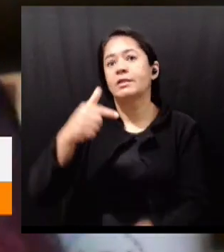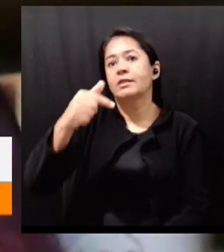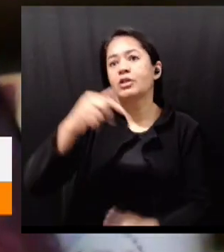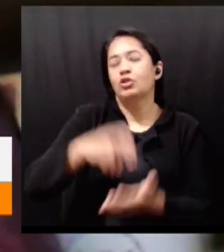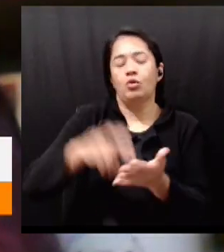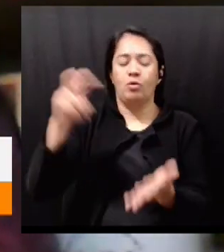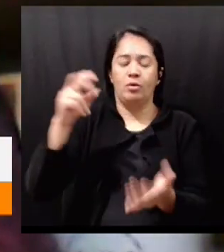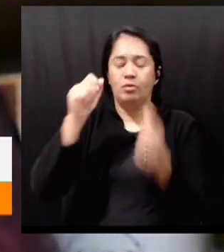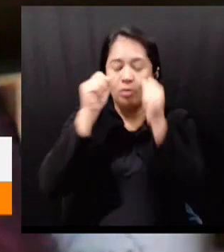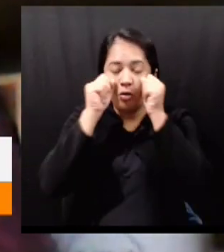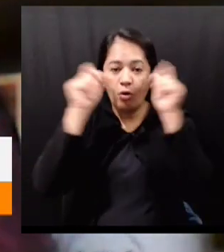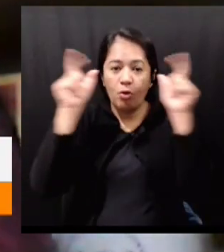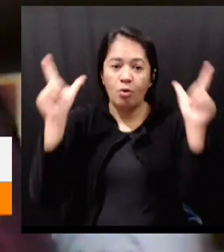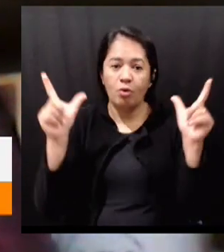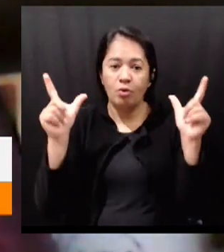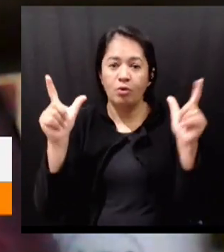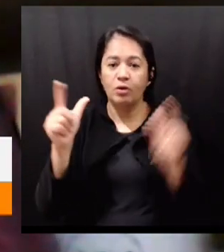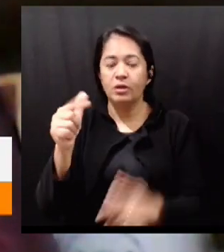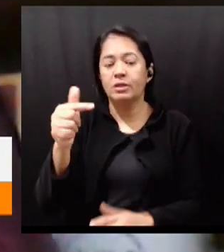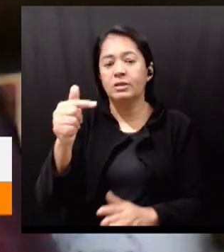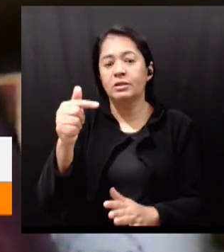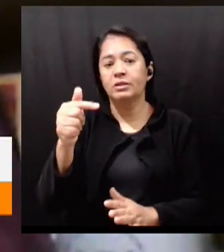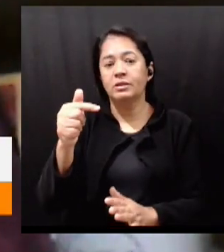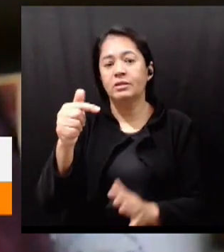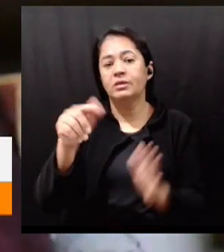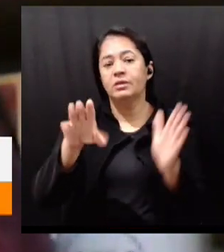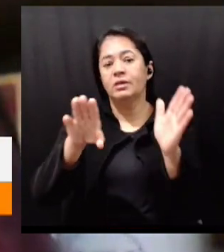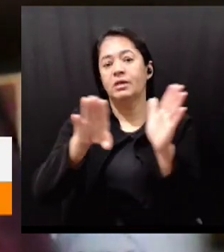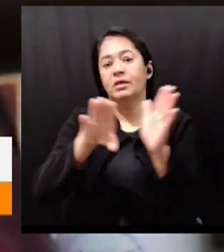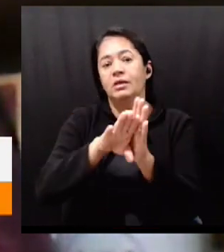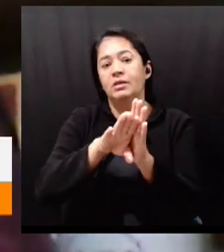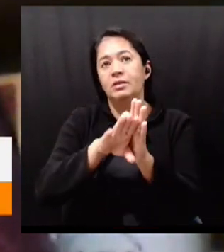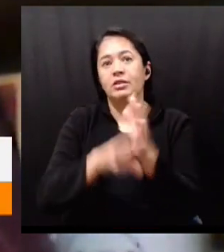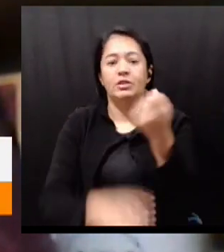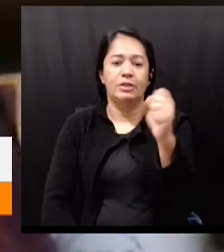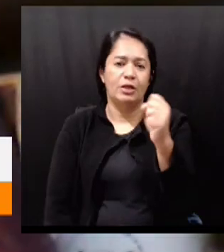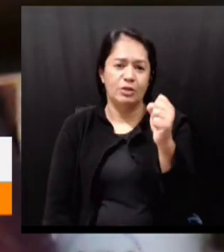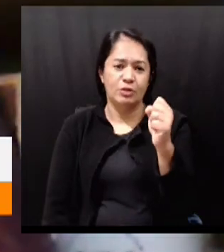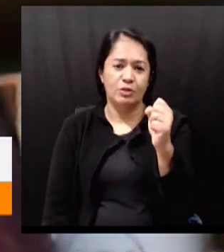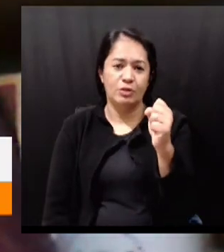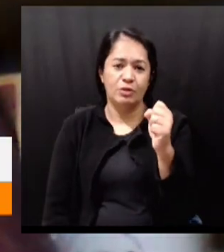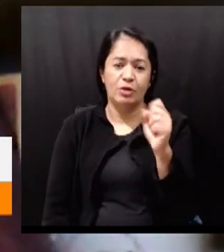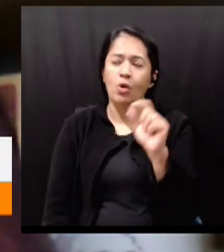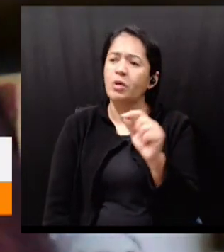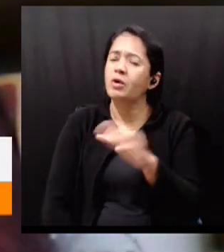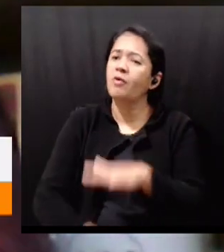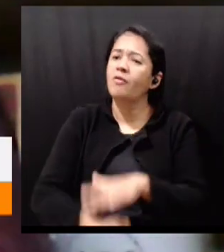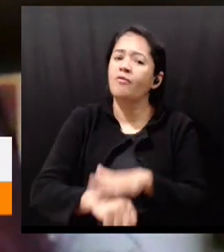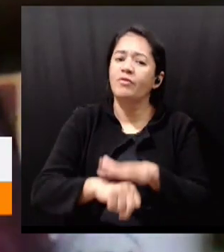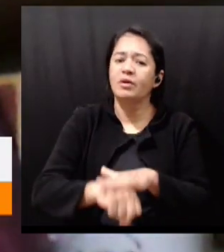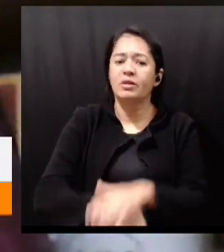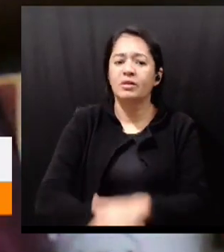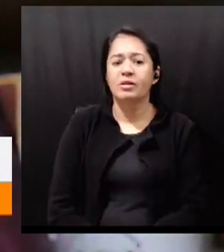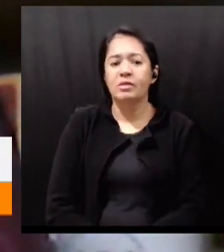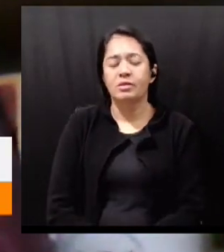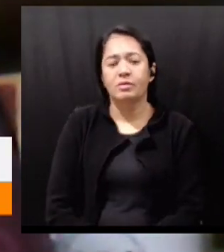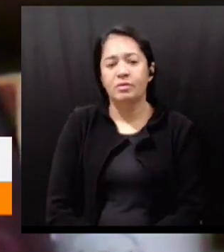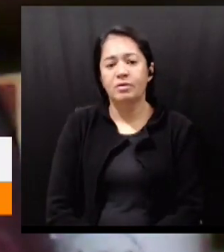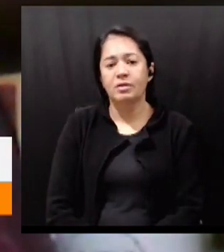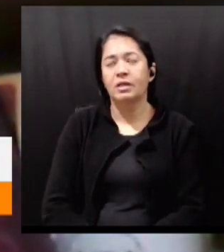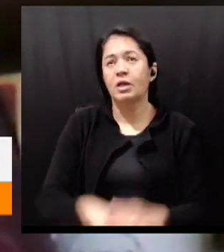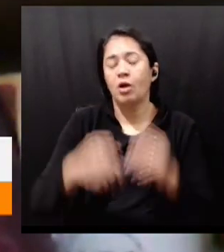Das 7 às 8, o que eu fiz? Eu levantei, escovei o